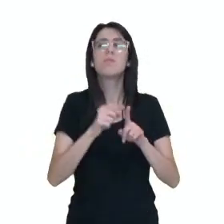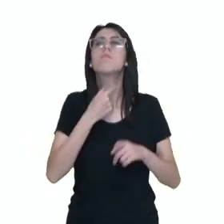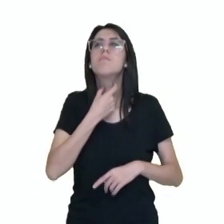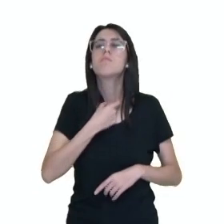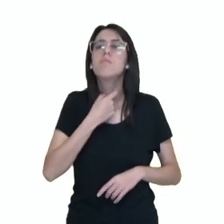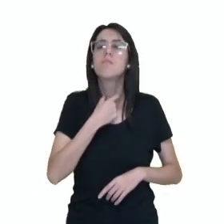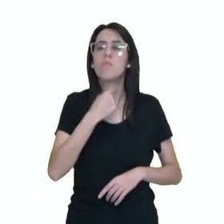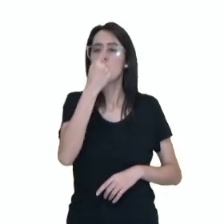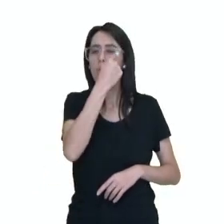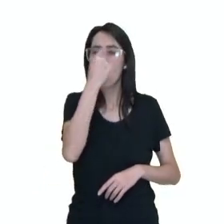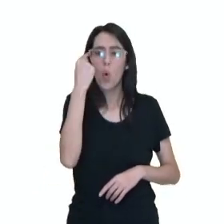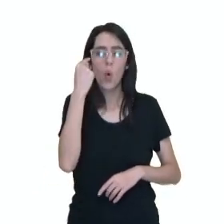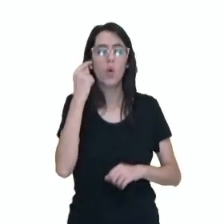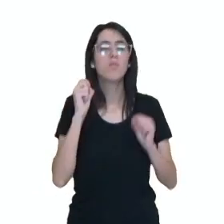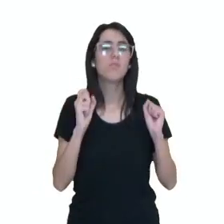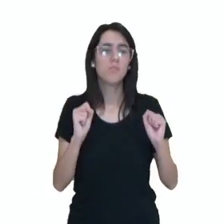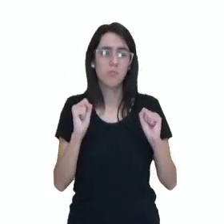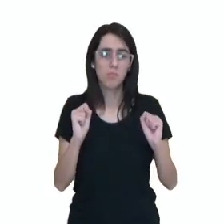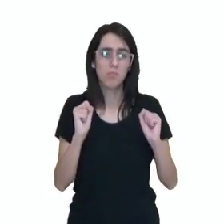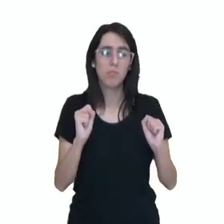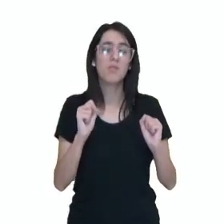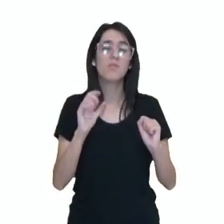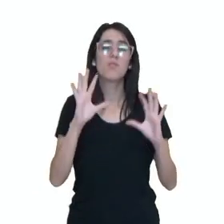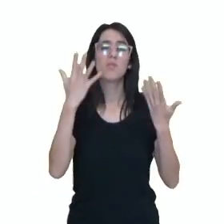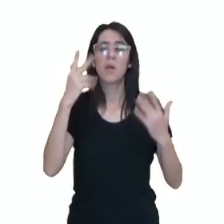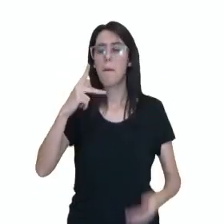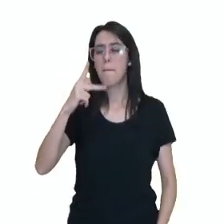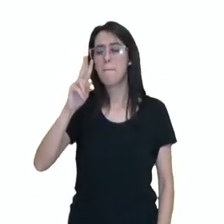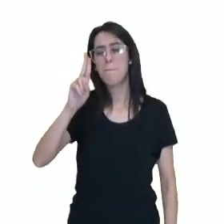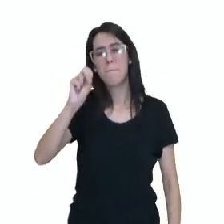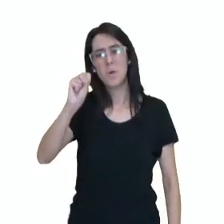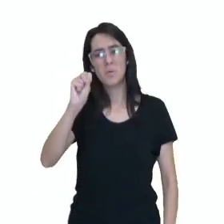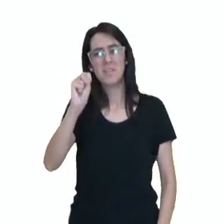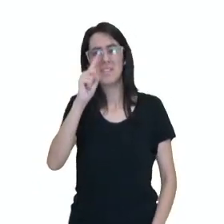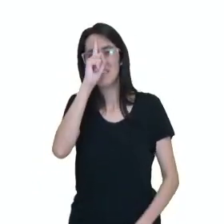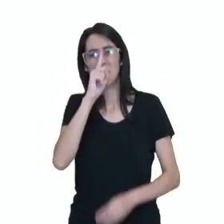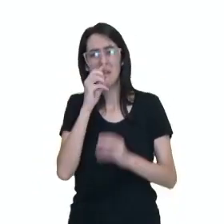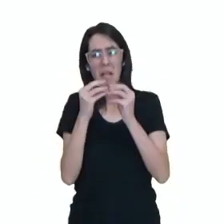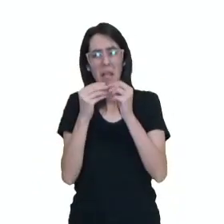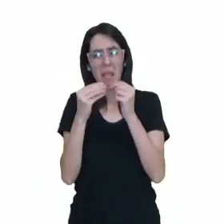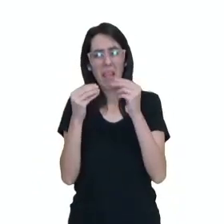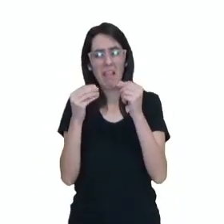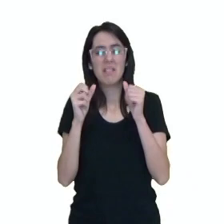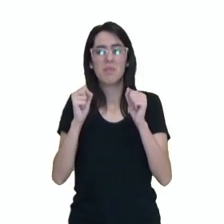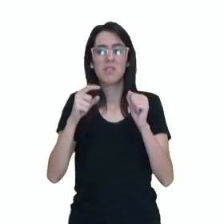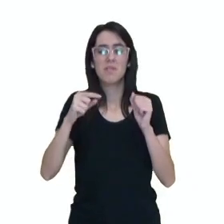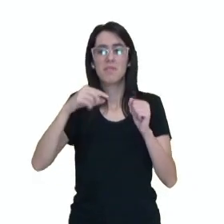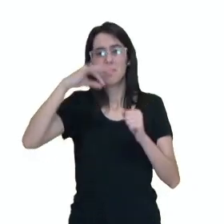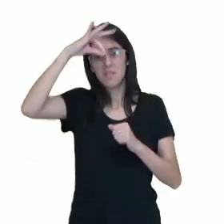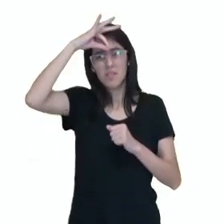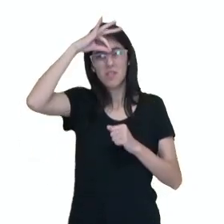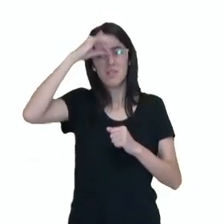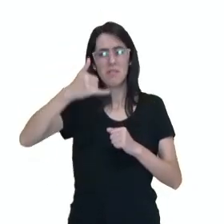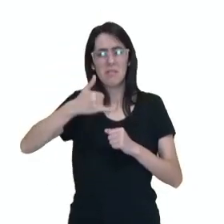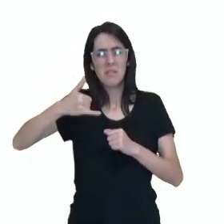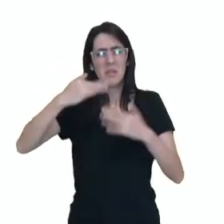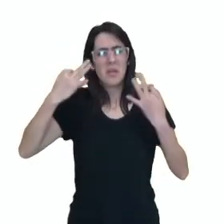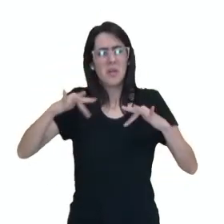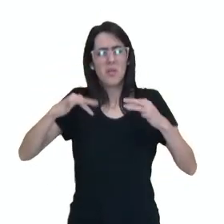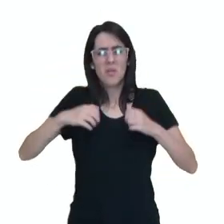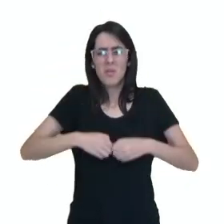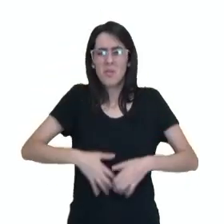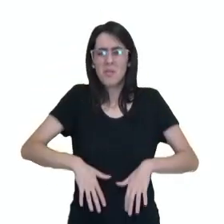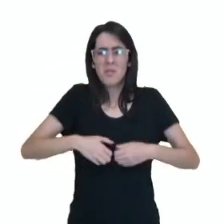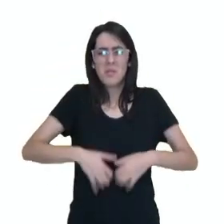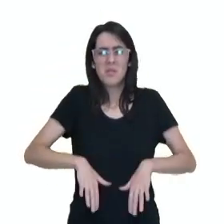né, uma infecção que causa muito pus na região, certo? Então vai ter um corrimento vaginal com dor no baixo ventre da mulher, nos homens